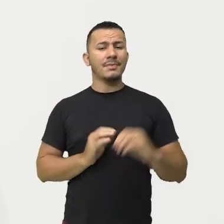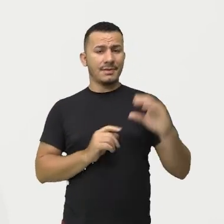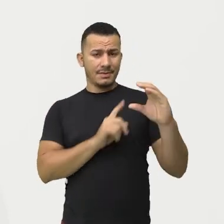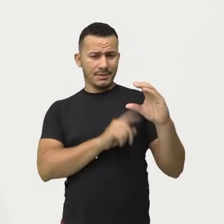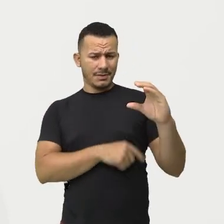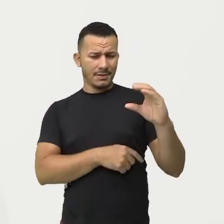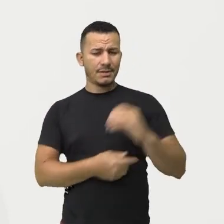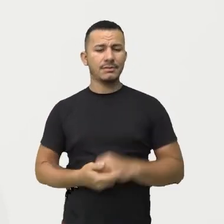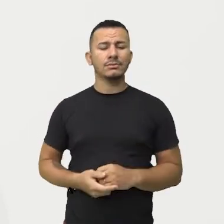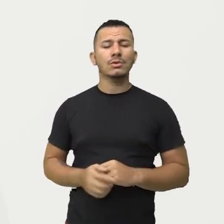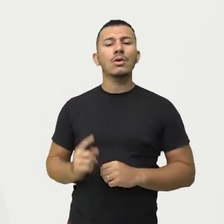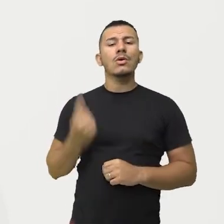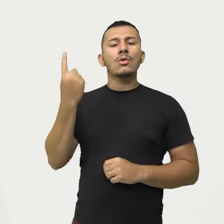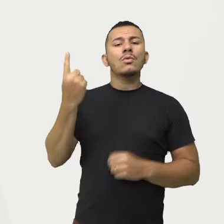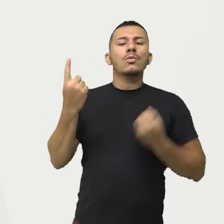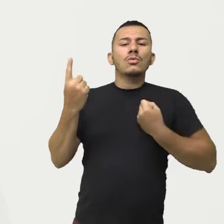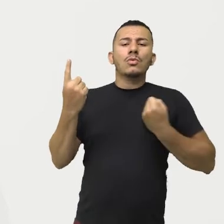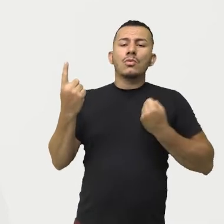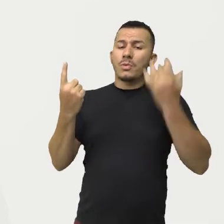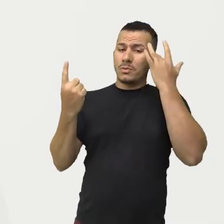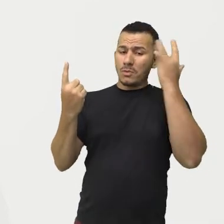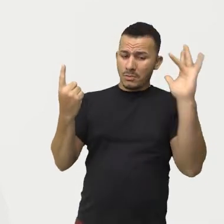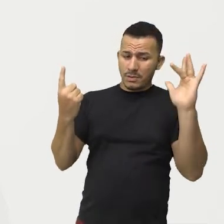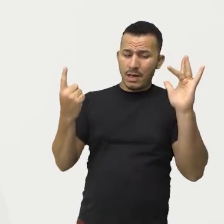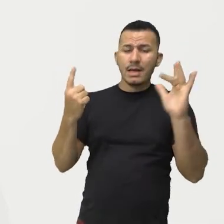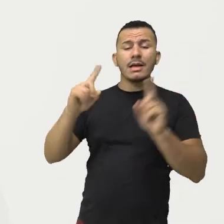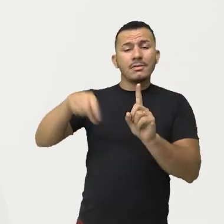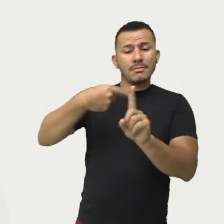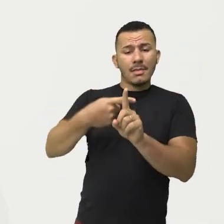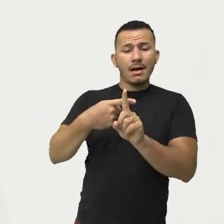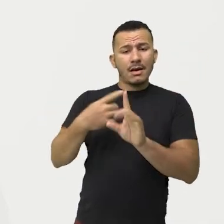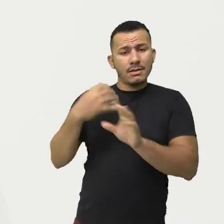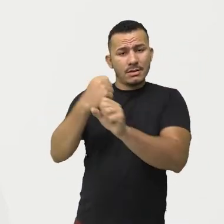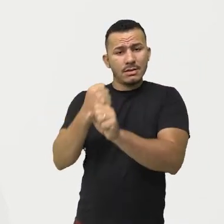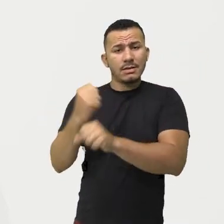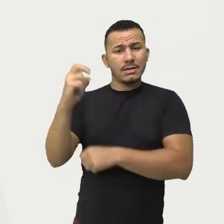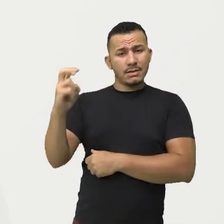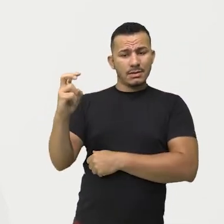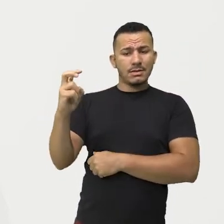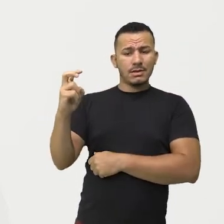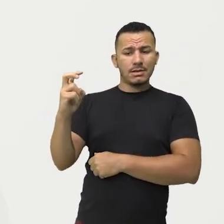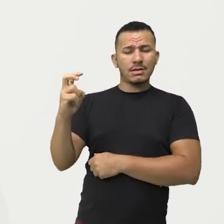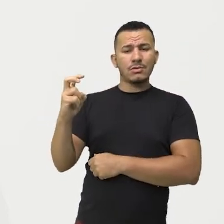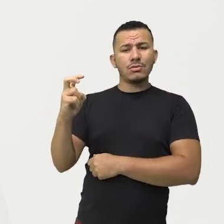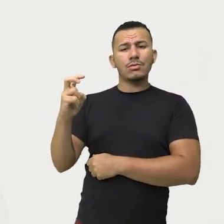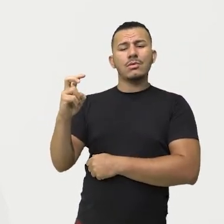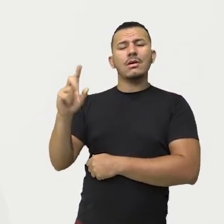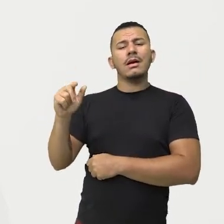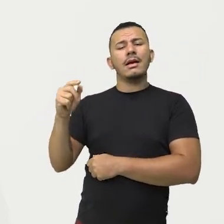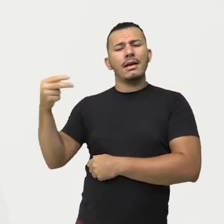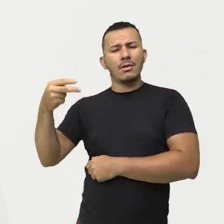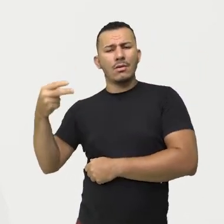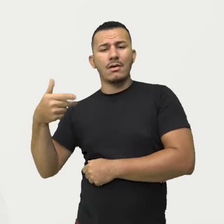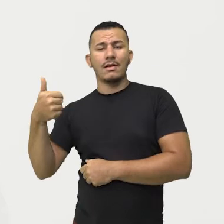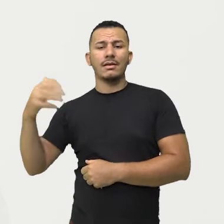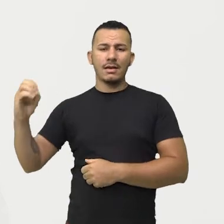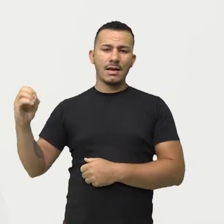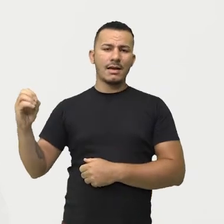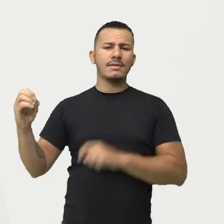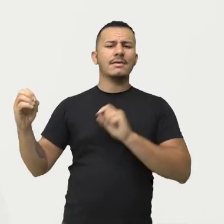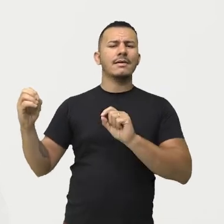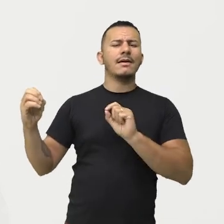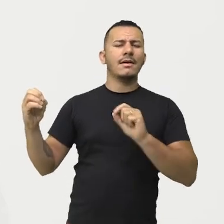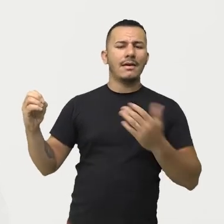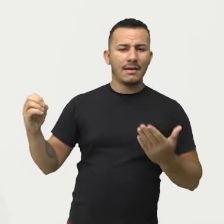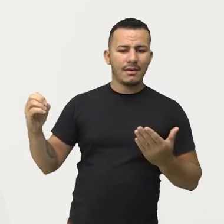um número, que eu não sei quem é, somado com 5 é igual a 10.